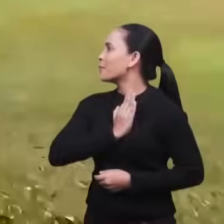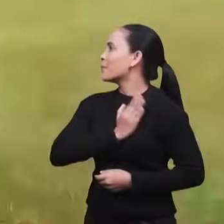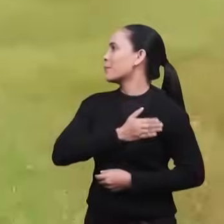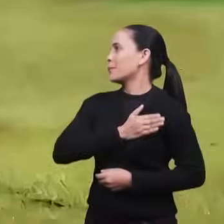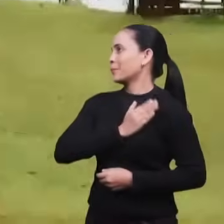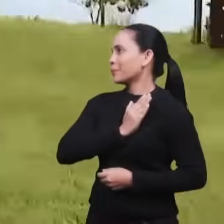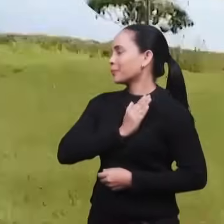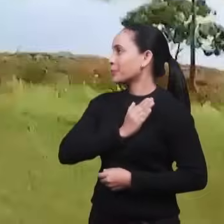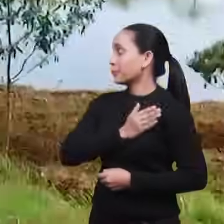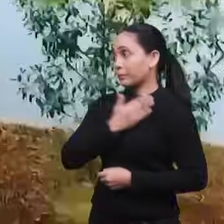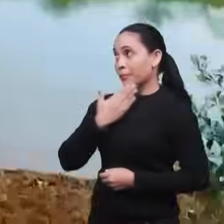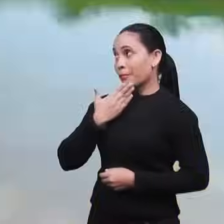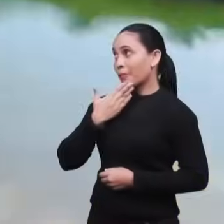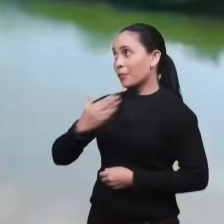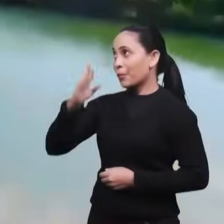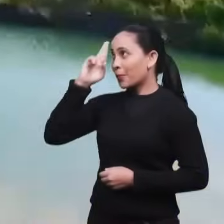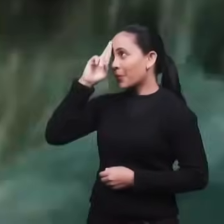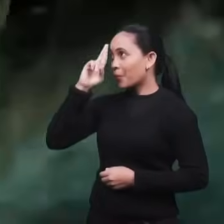ó,